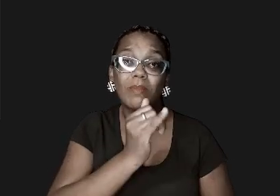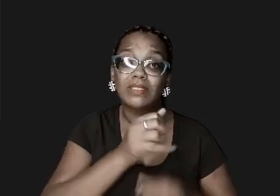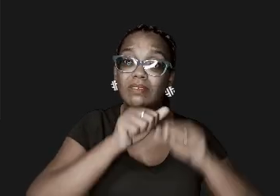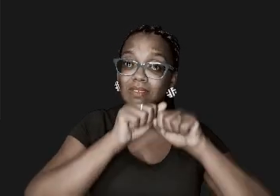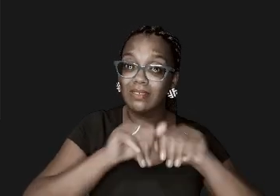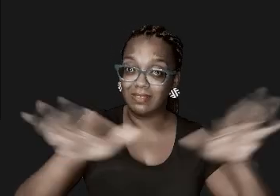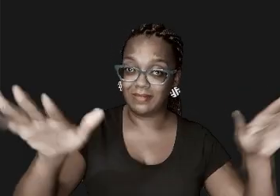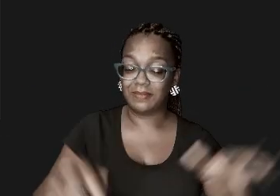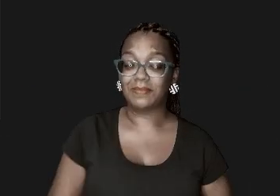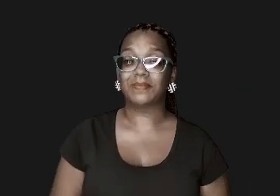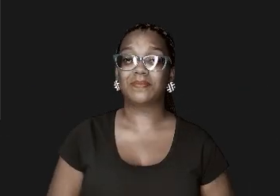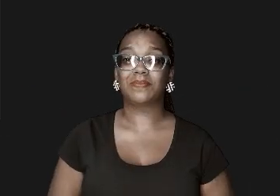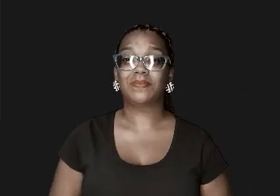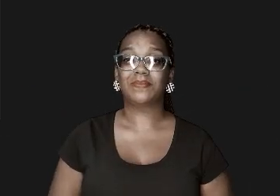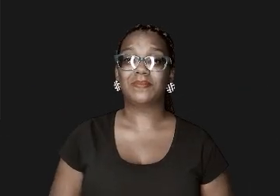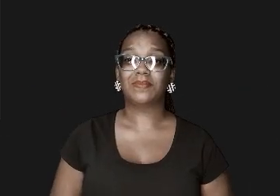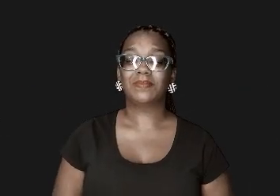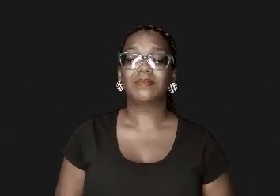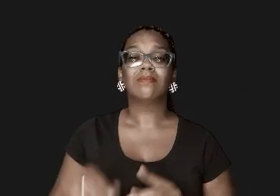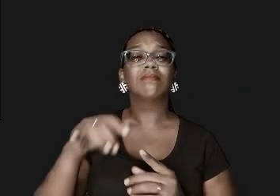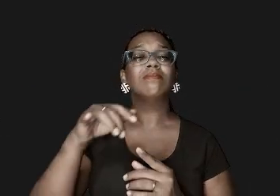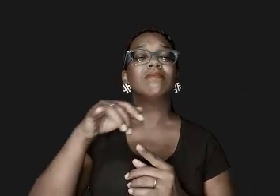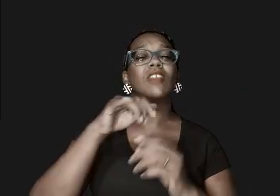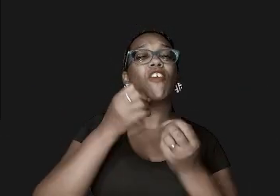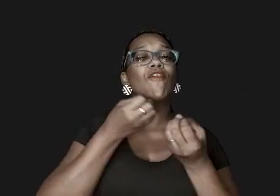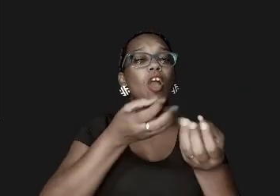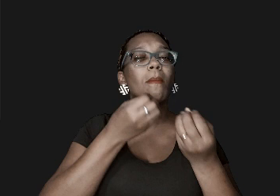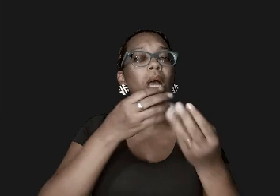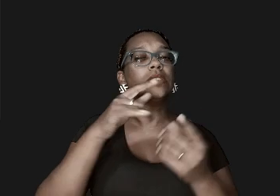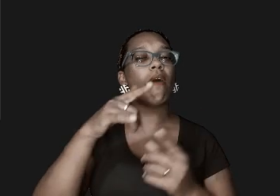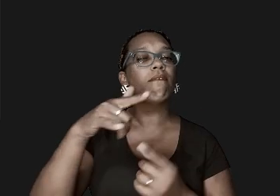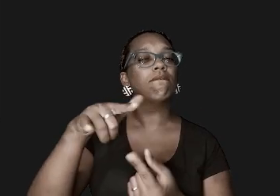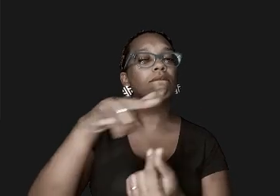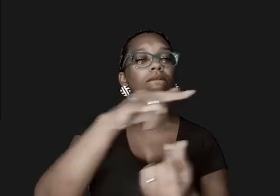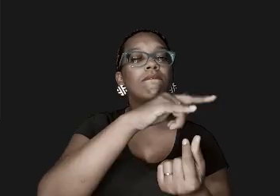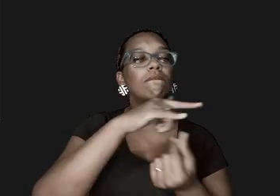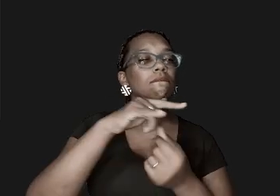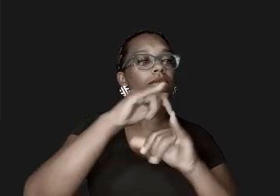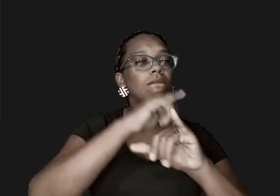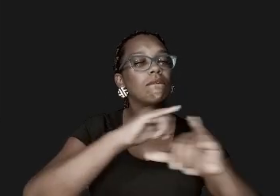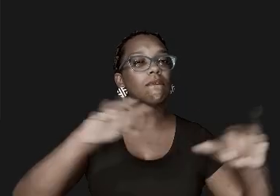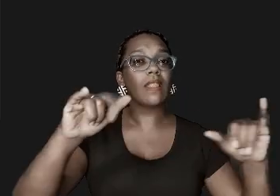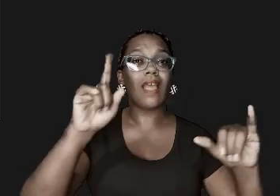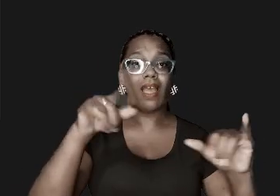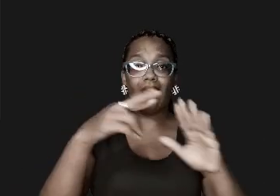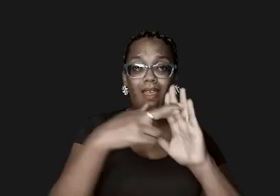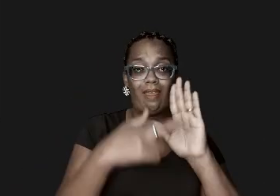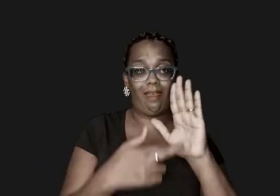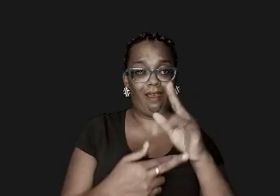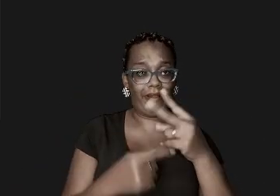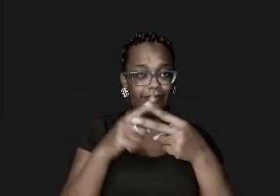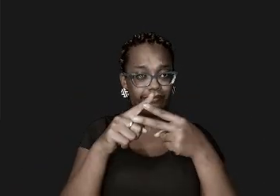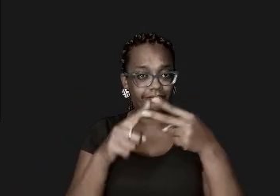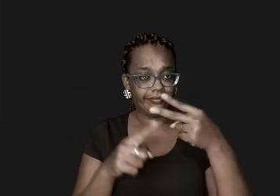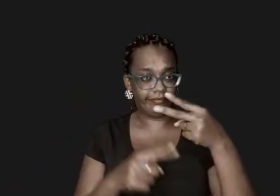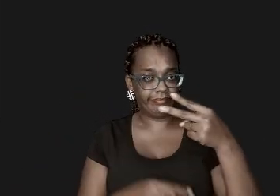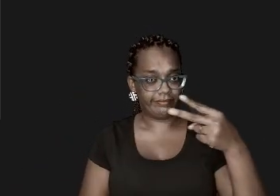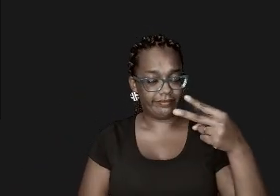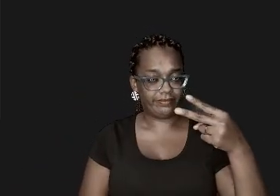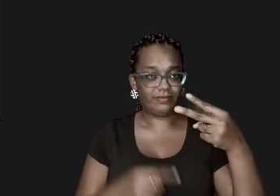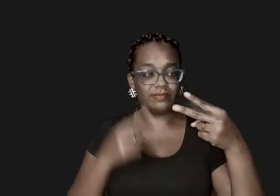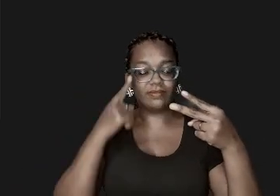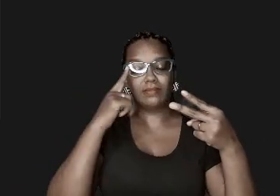é a informação é a divulgação de uma informação na manipulação de preço